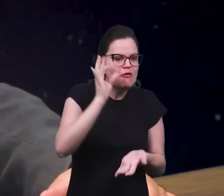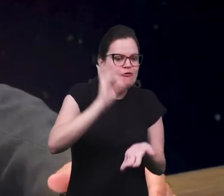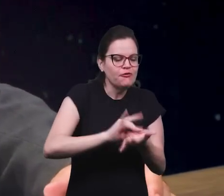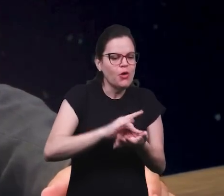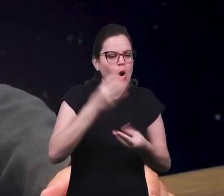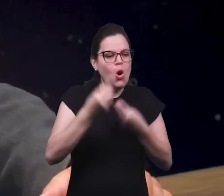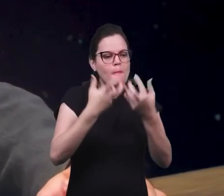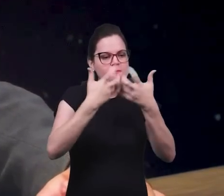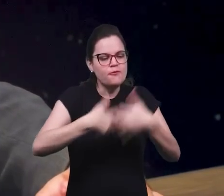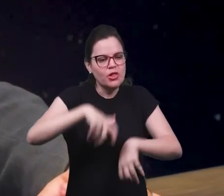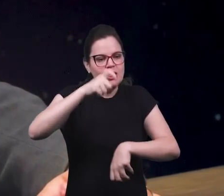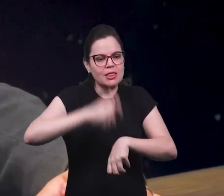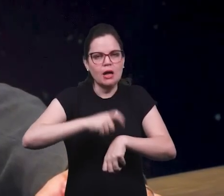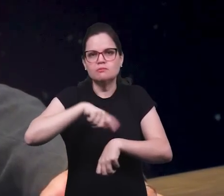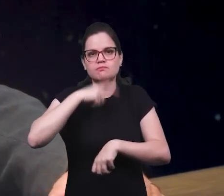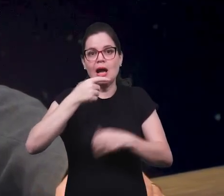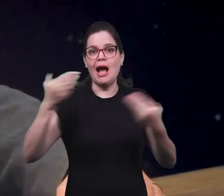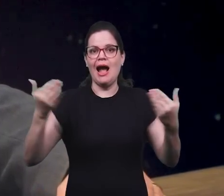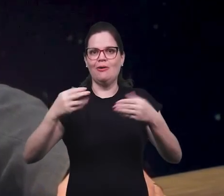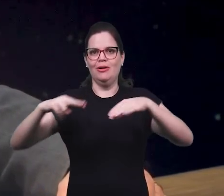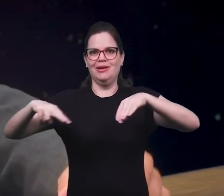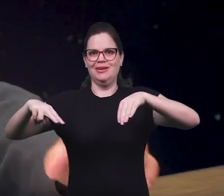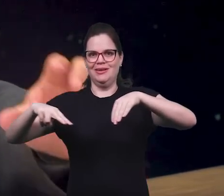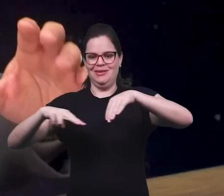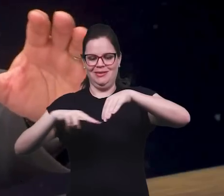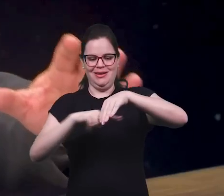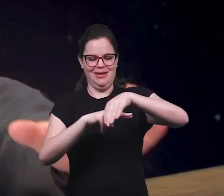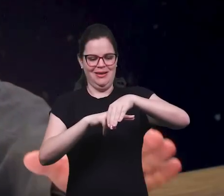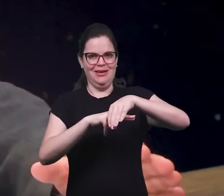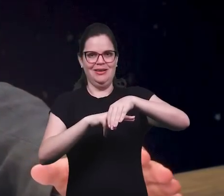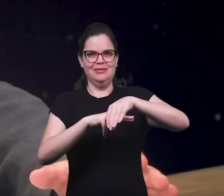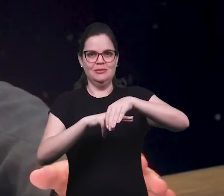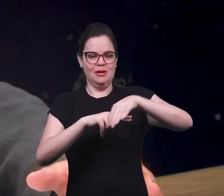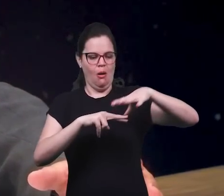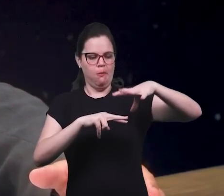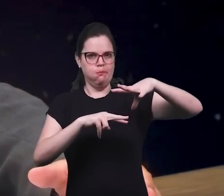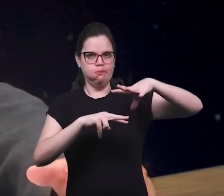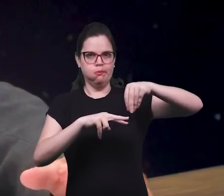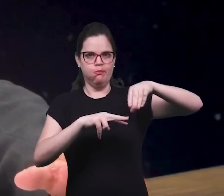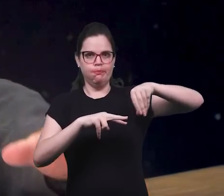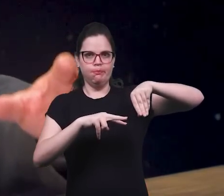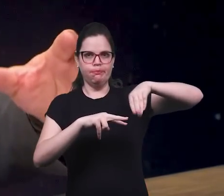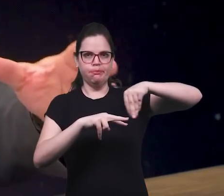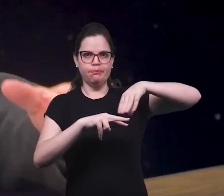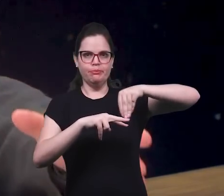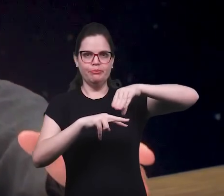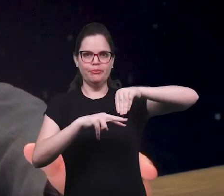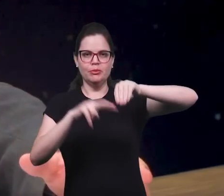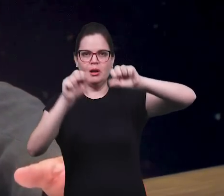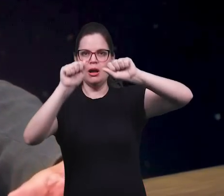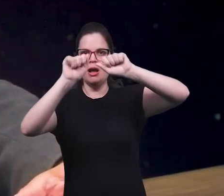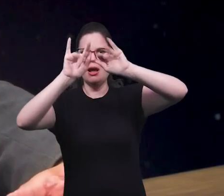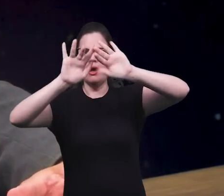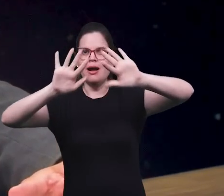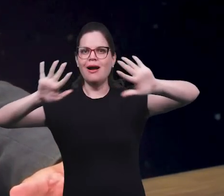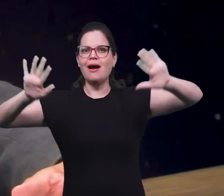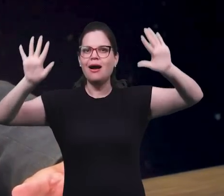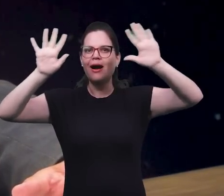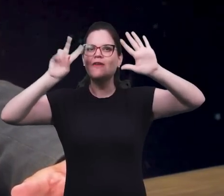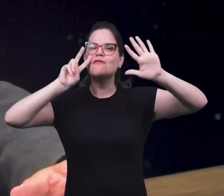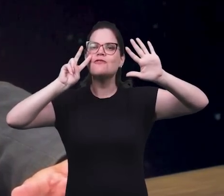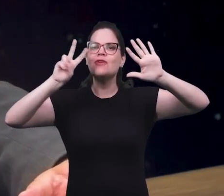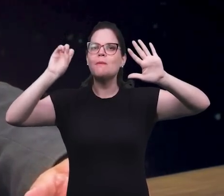com a ressonância magnética funcional, você consegue ver o cérebro ali, a pessoa no equipamento, você consegue ver